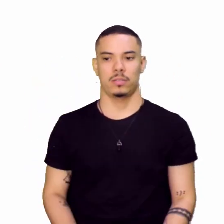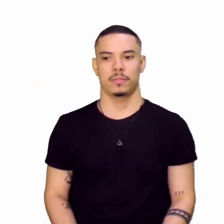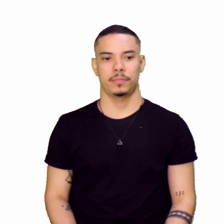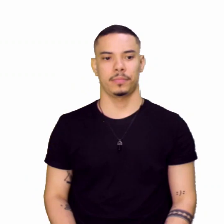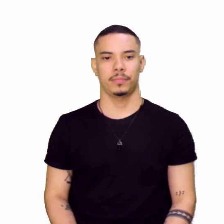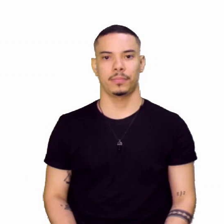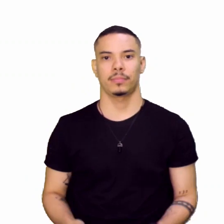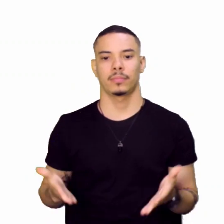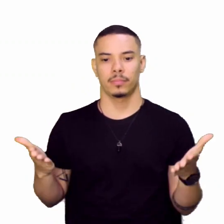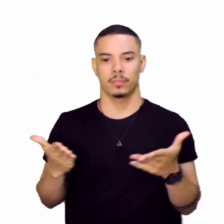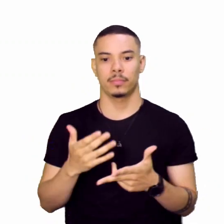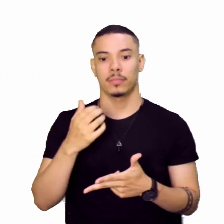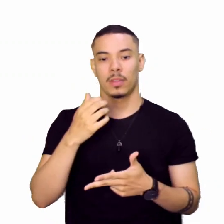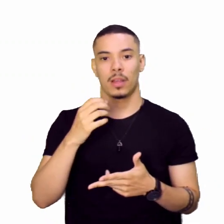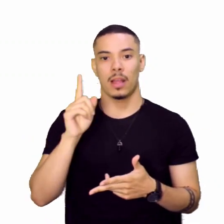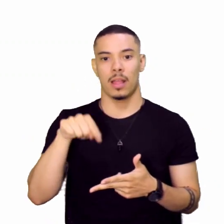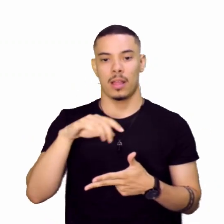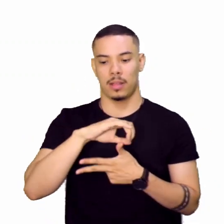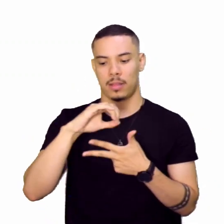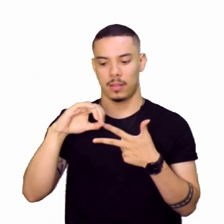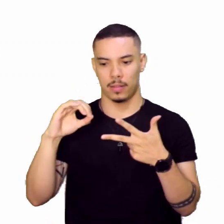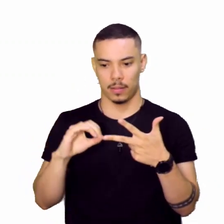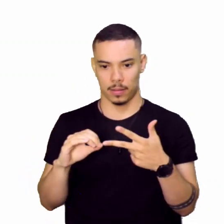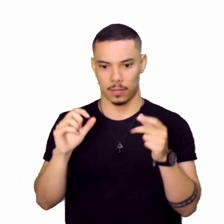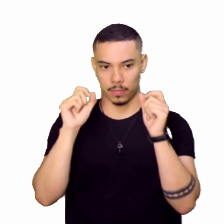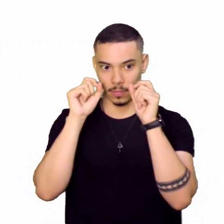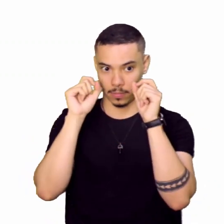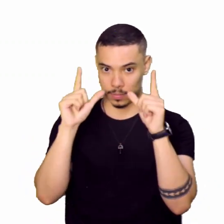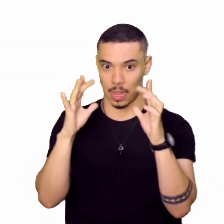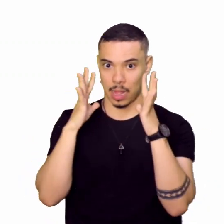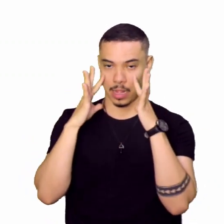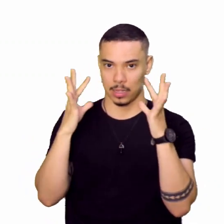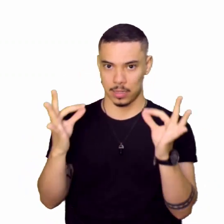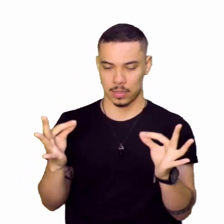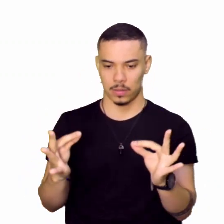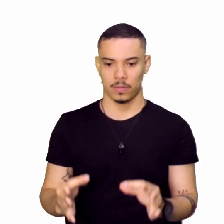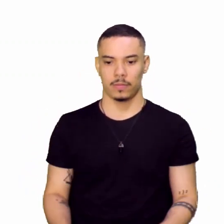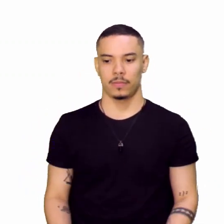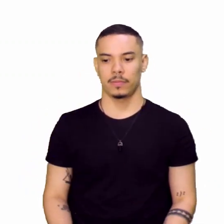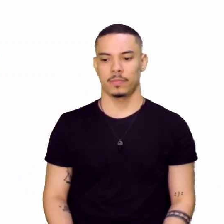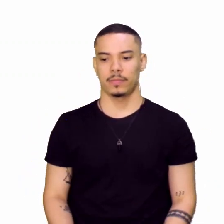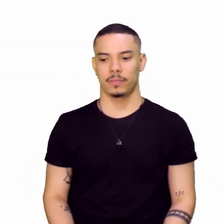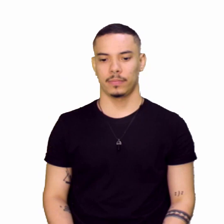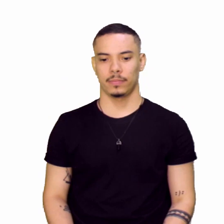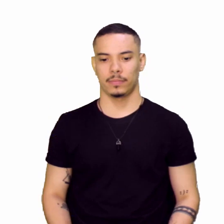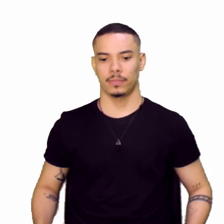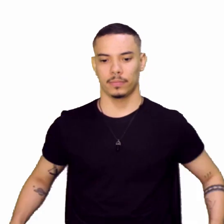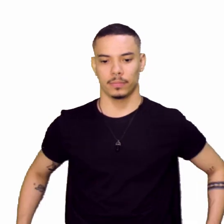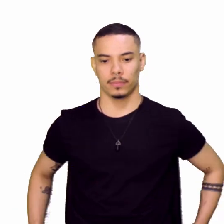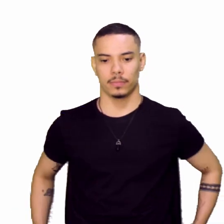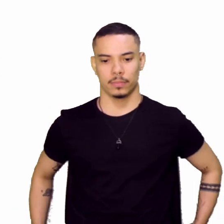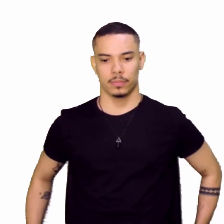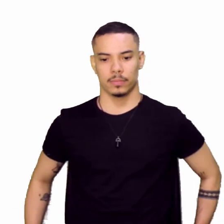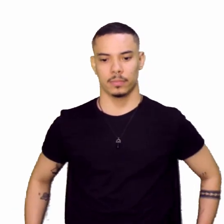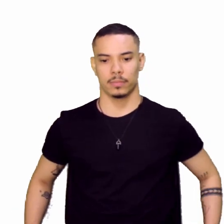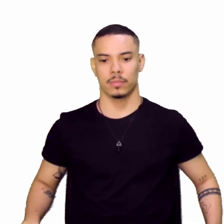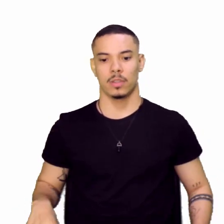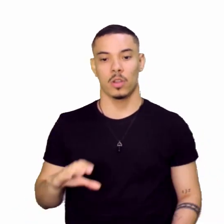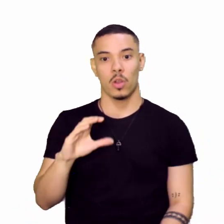agora o se liga no ENEM gente vamos se ligar tá ficar ligado mesmo vamos colar